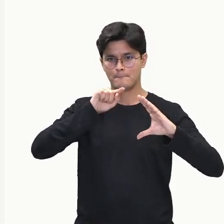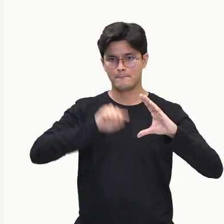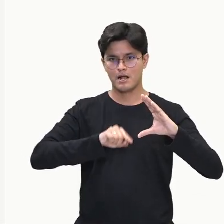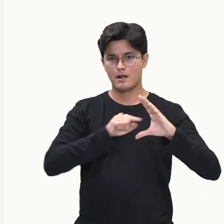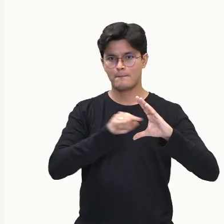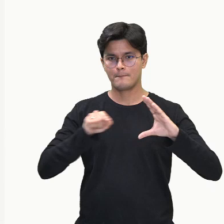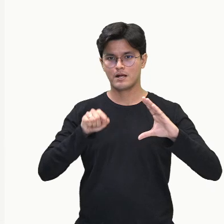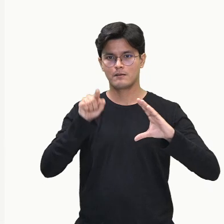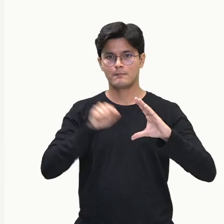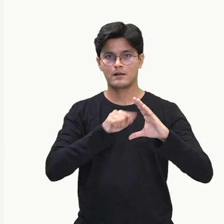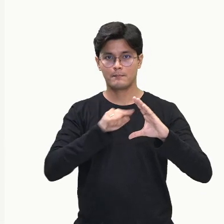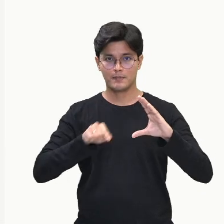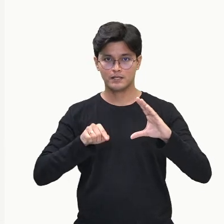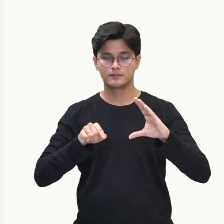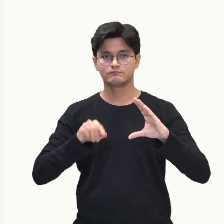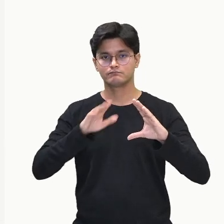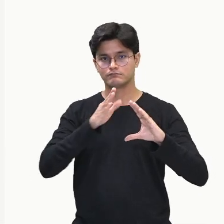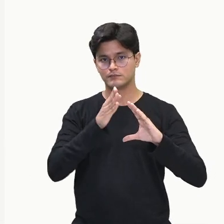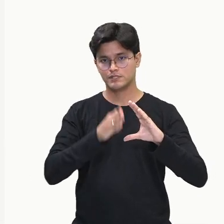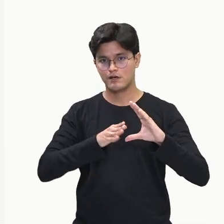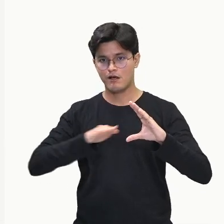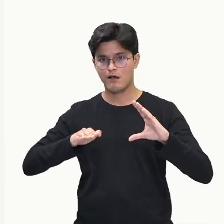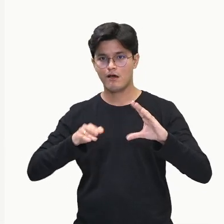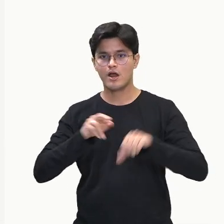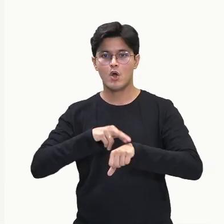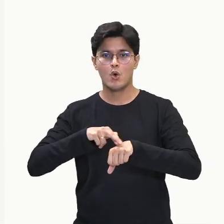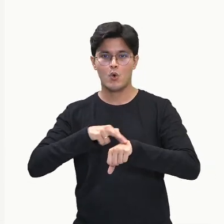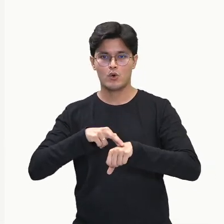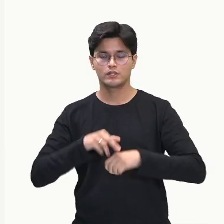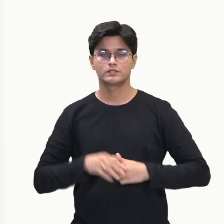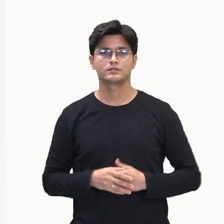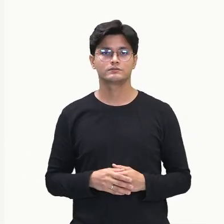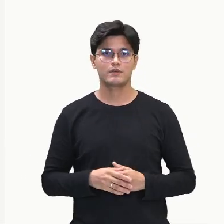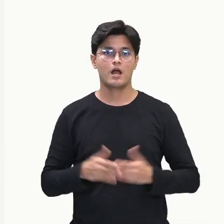os desocupados são aí cerca de